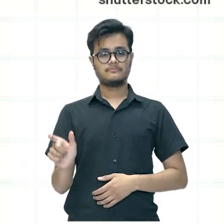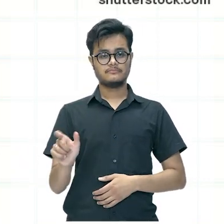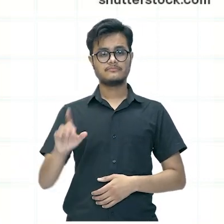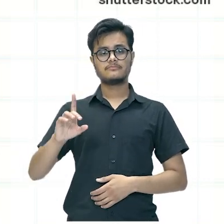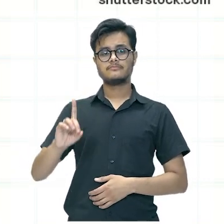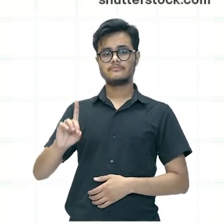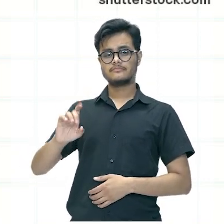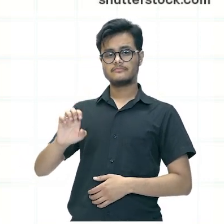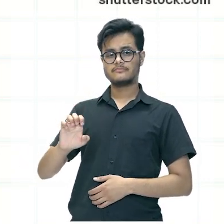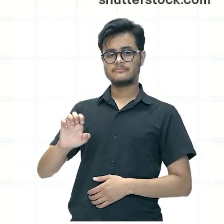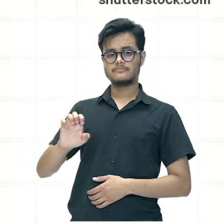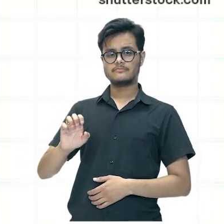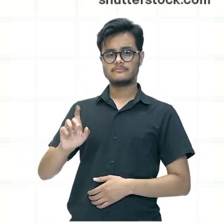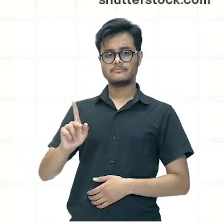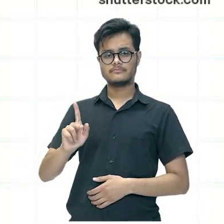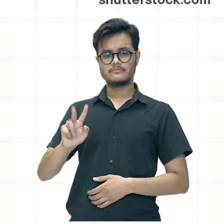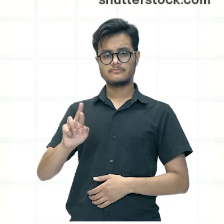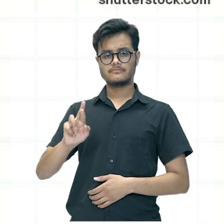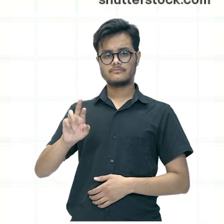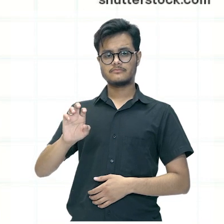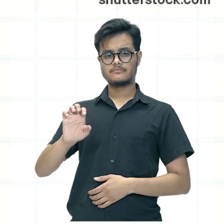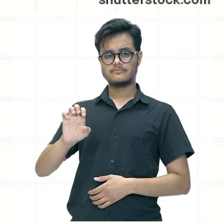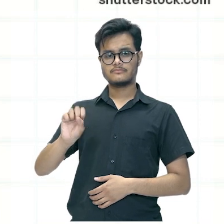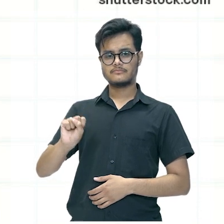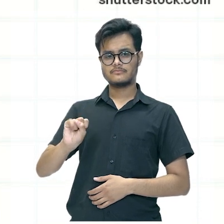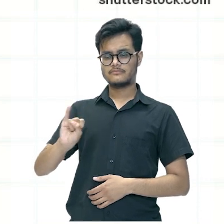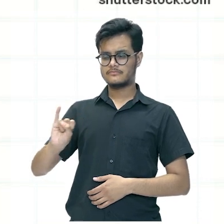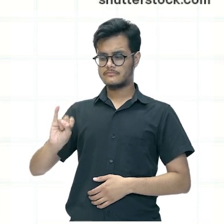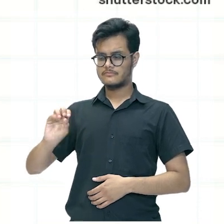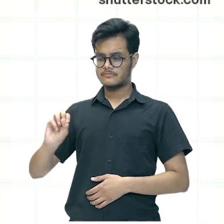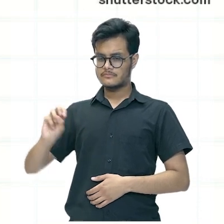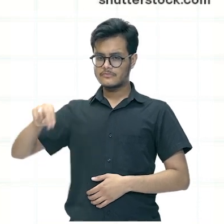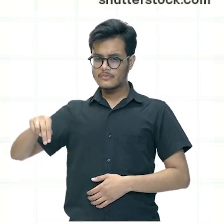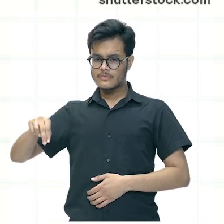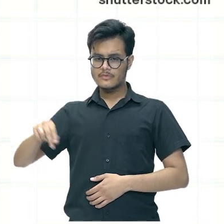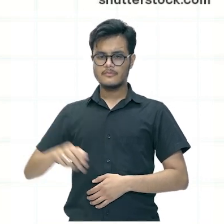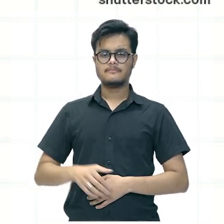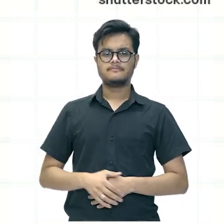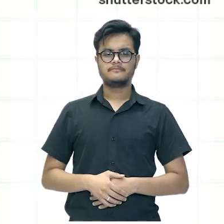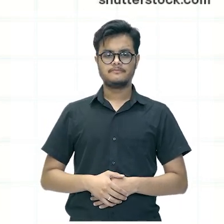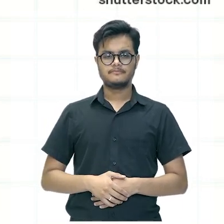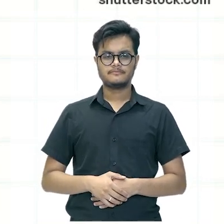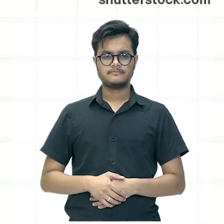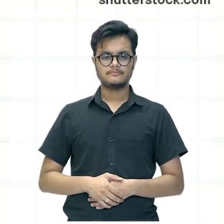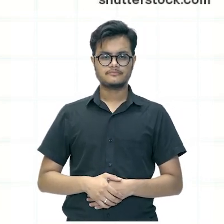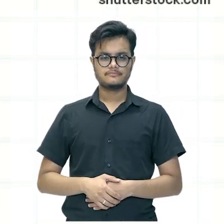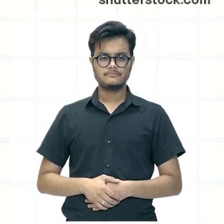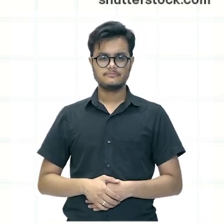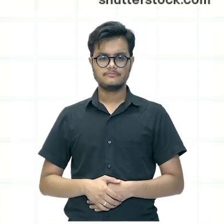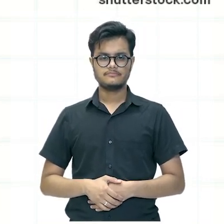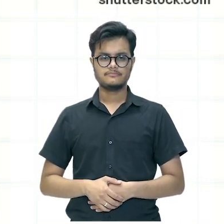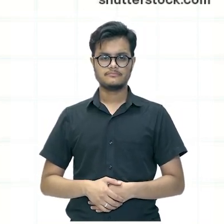aqui, certo? Vou marcar esta. Deixa eu desfazer aqui, que tá meio